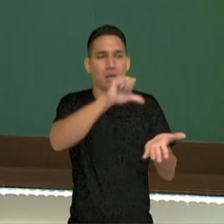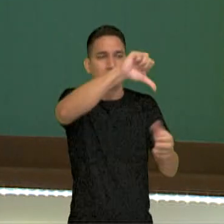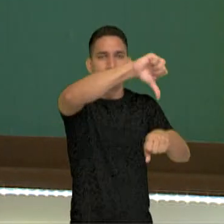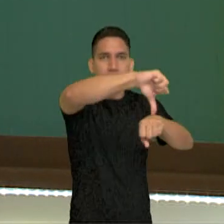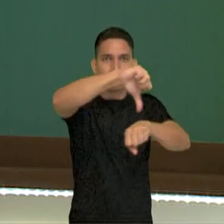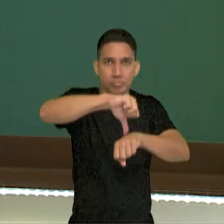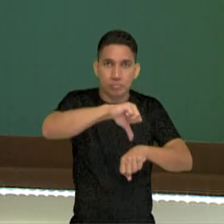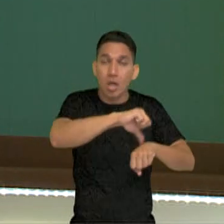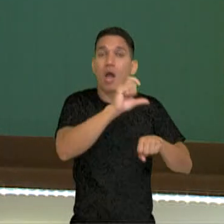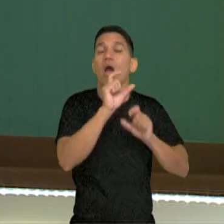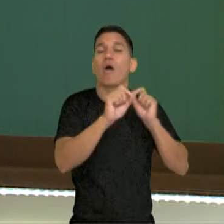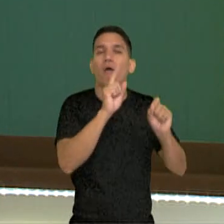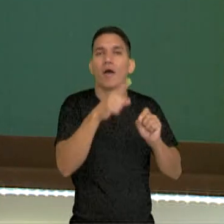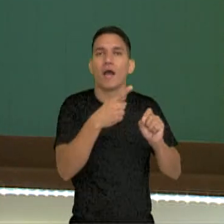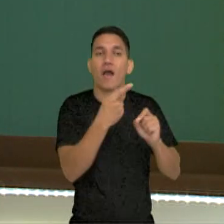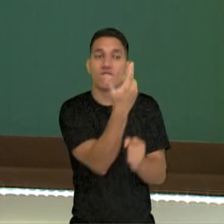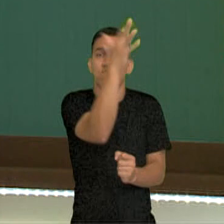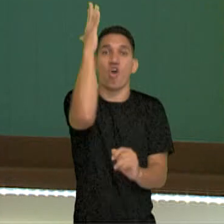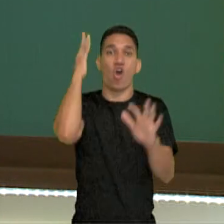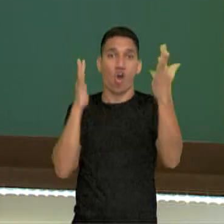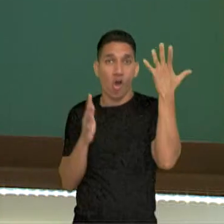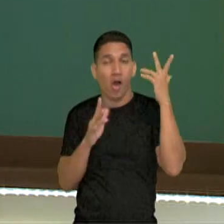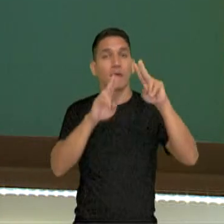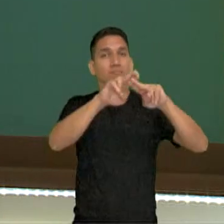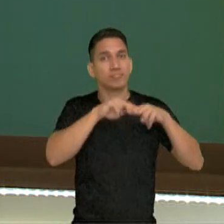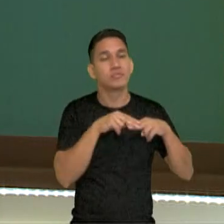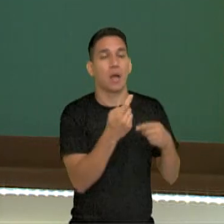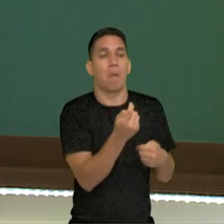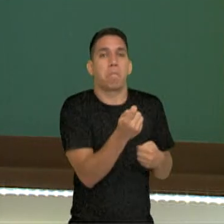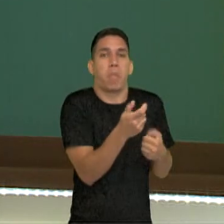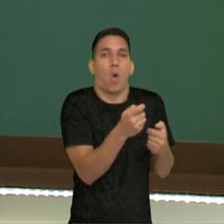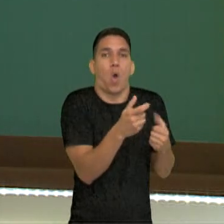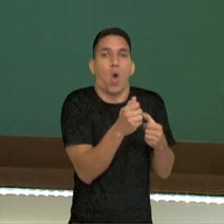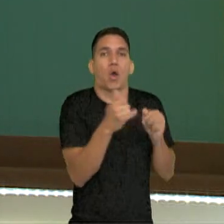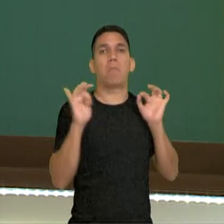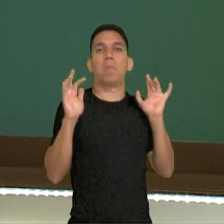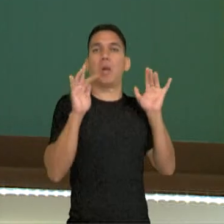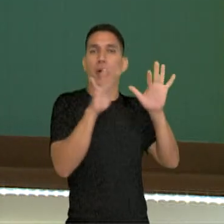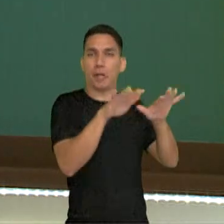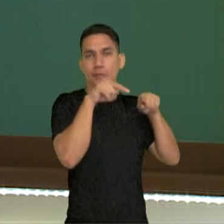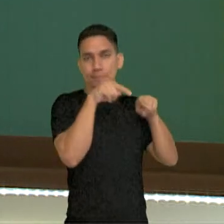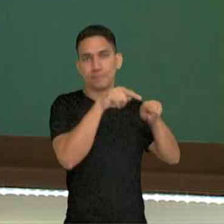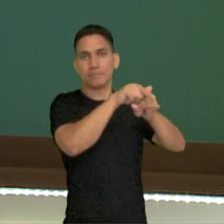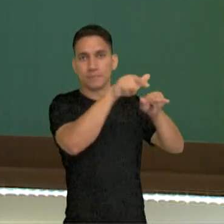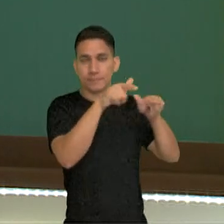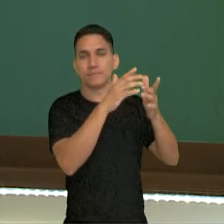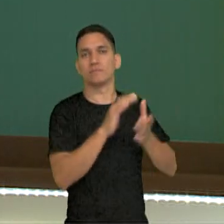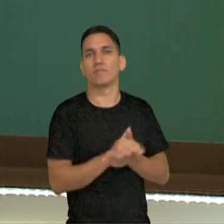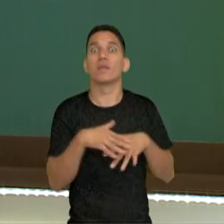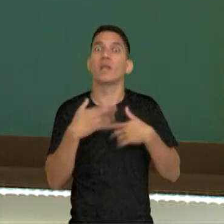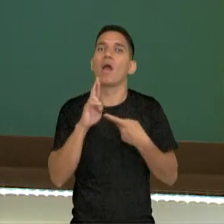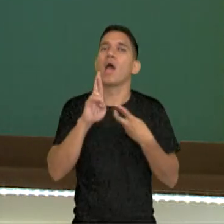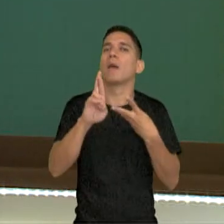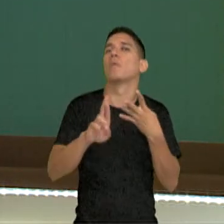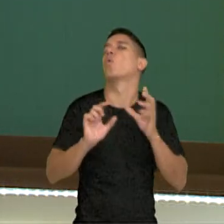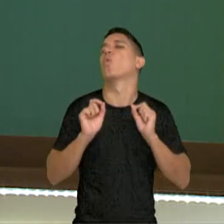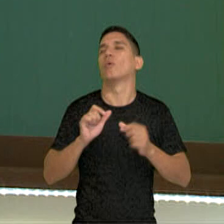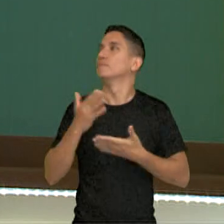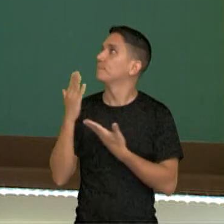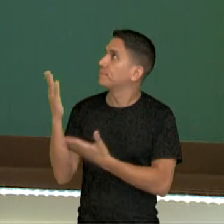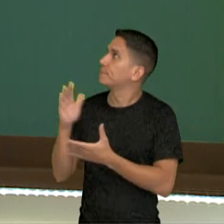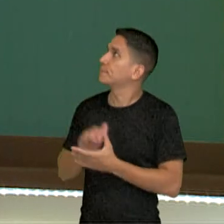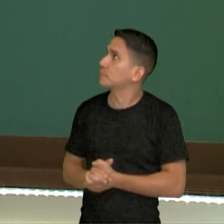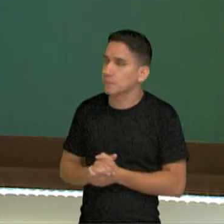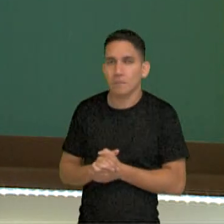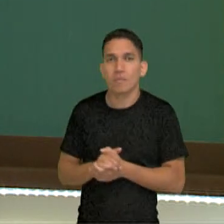são desenvolvidas, há uma menor concentração de população aqui nessas áreas também. Então, quais as respostas nós temos ali? Onde estão